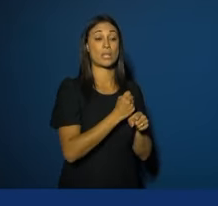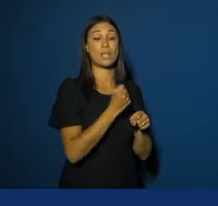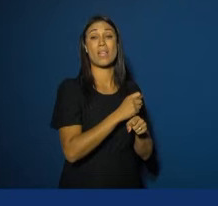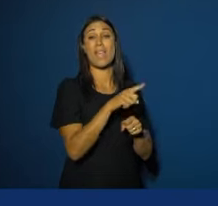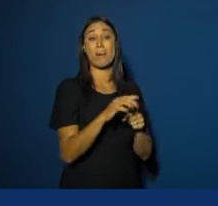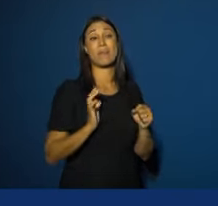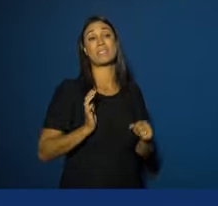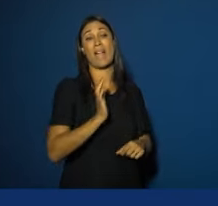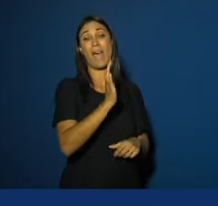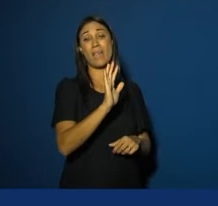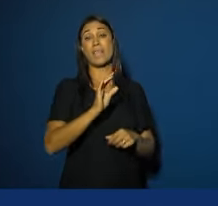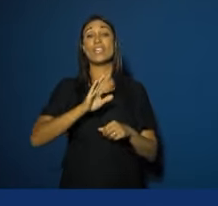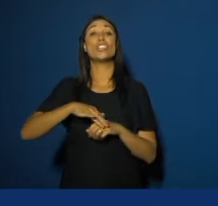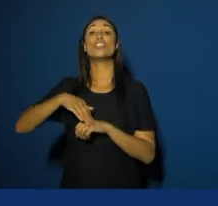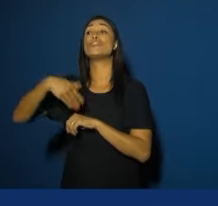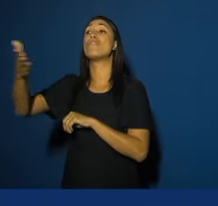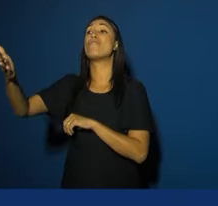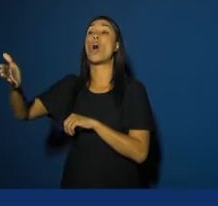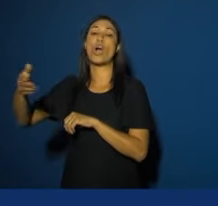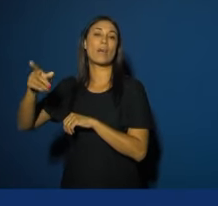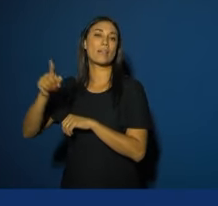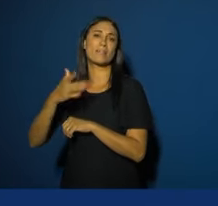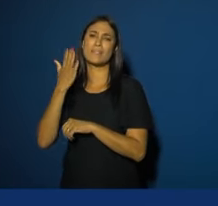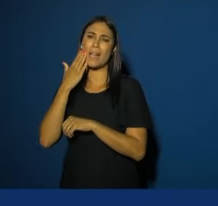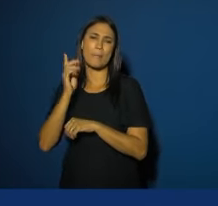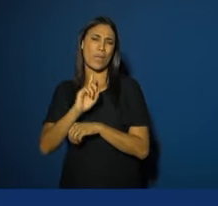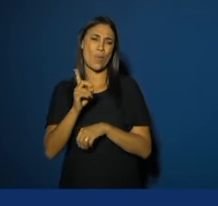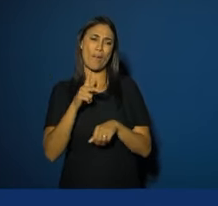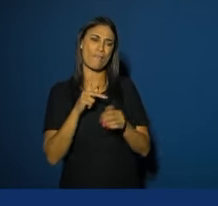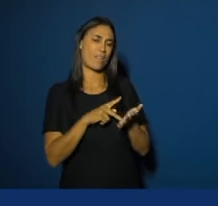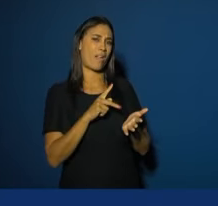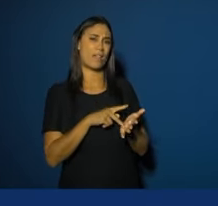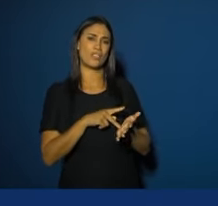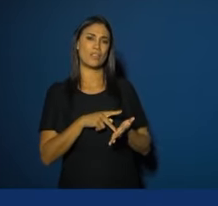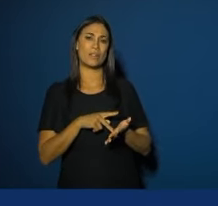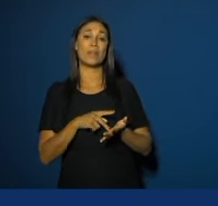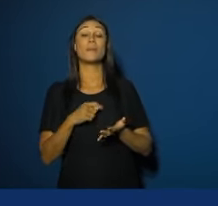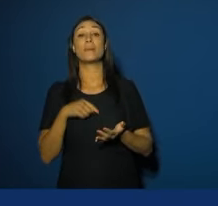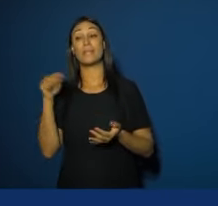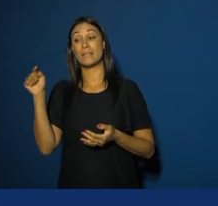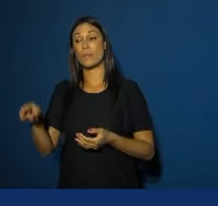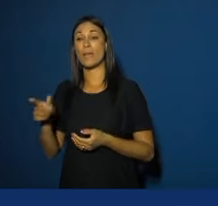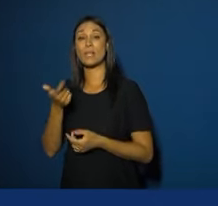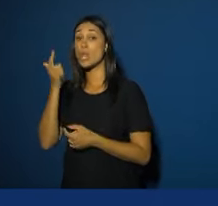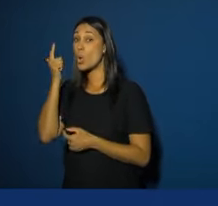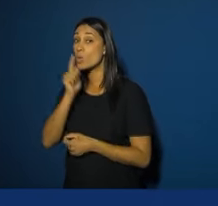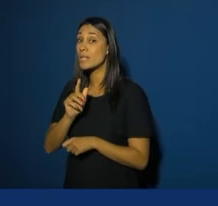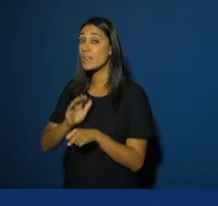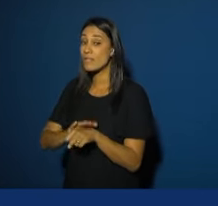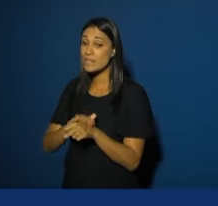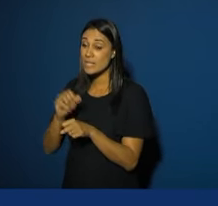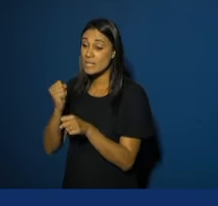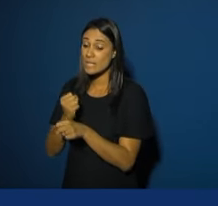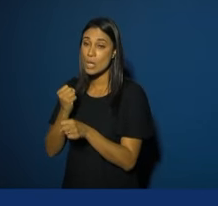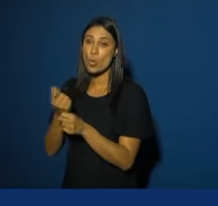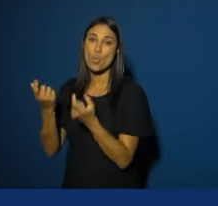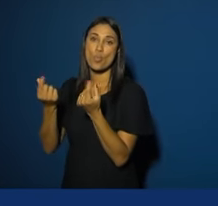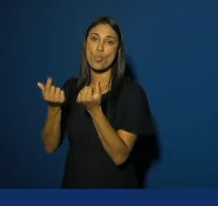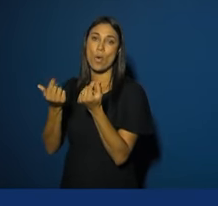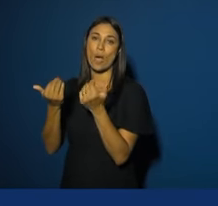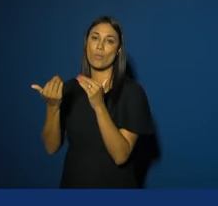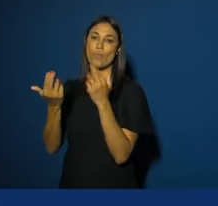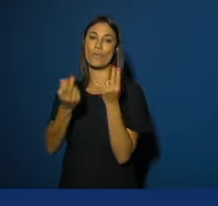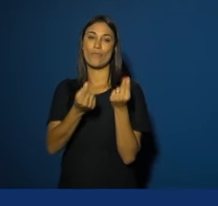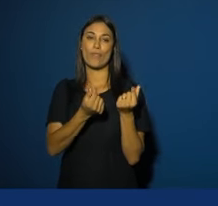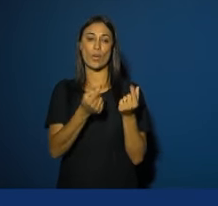mundo e quem vem de fora sabe que isso não é verdade e as concessionárias não conseguem fazer obra do mesmo preço que